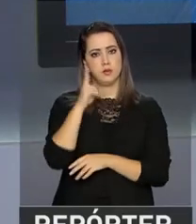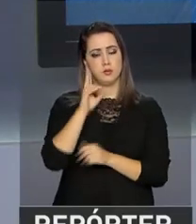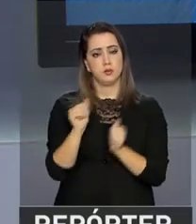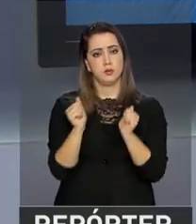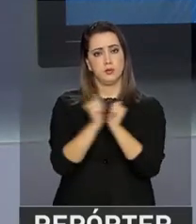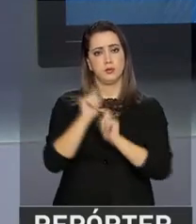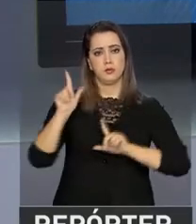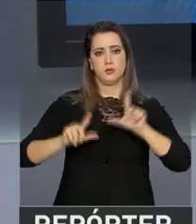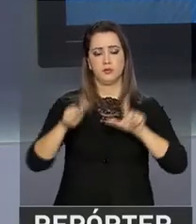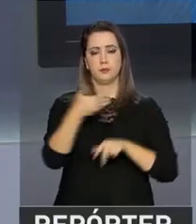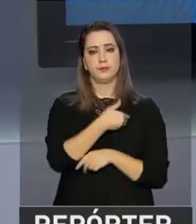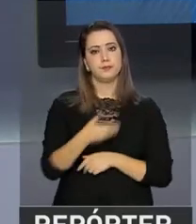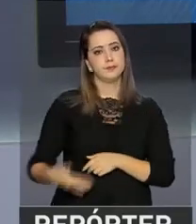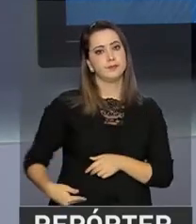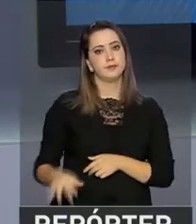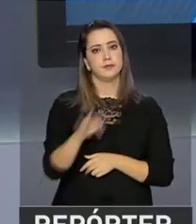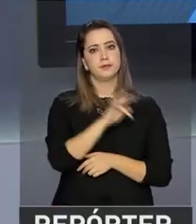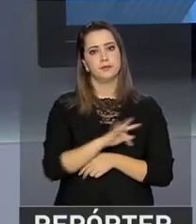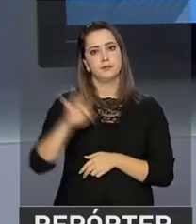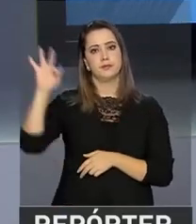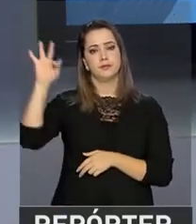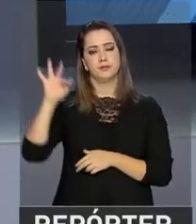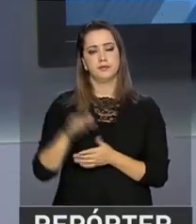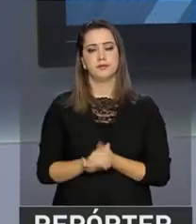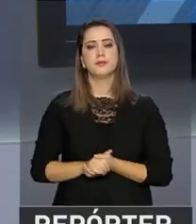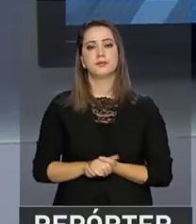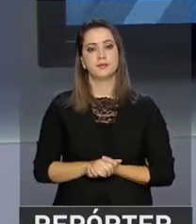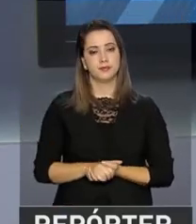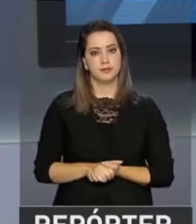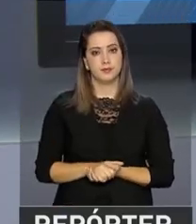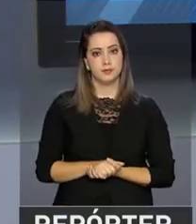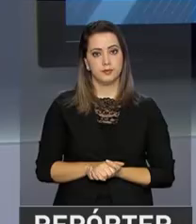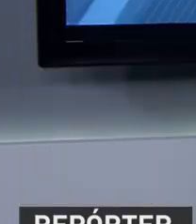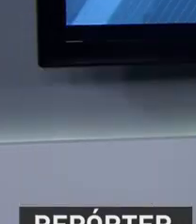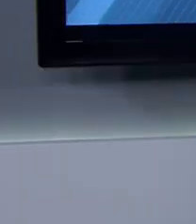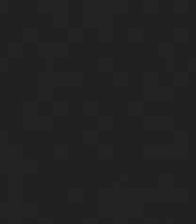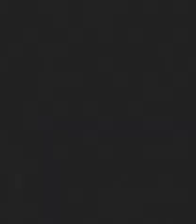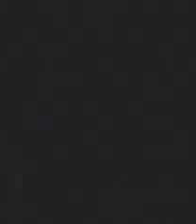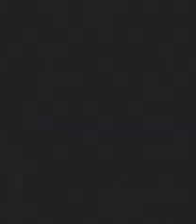continue com a gente na nbr a tv do governo federal